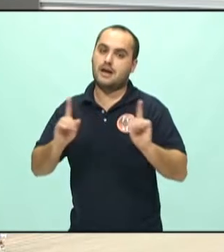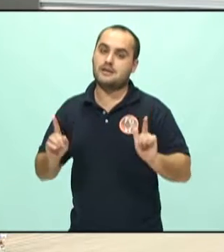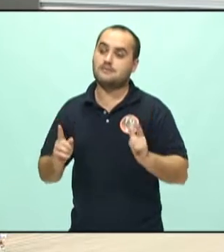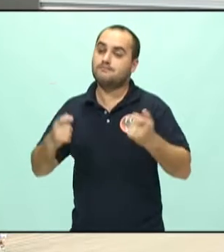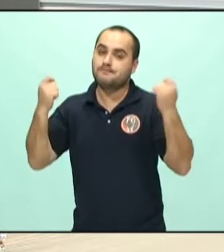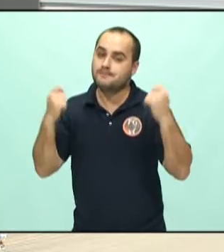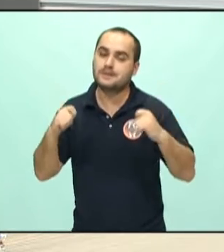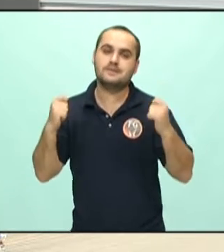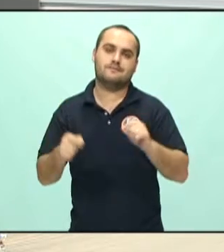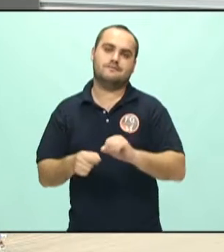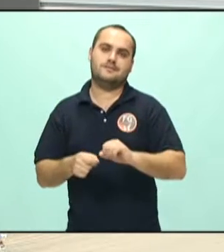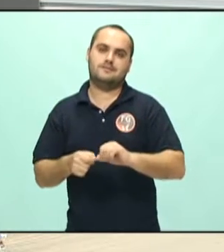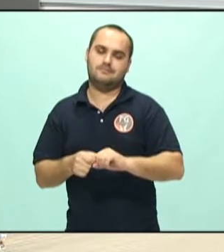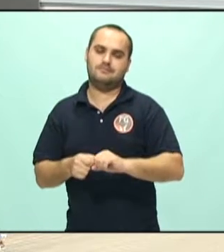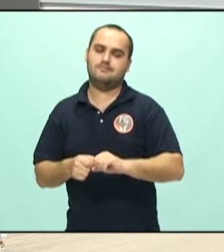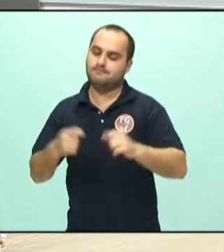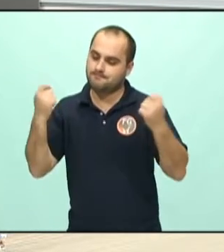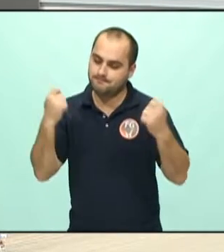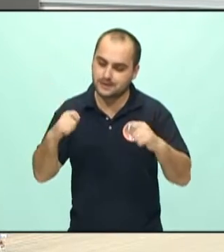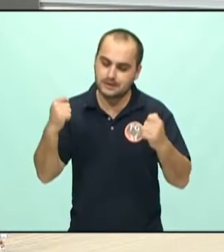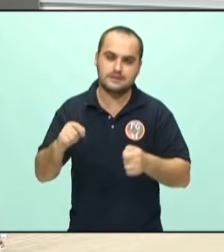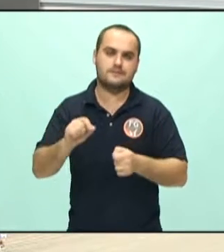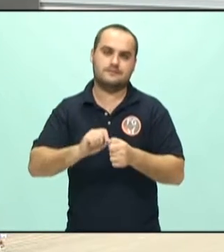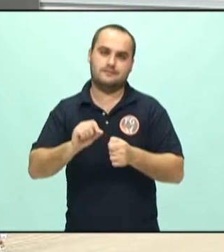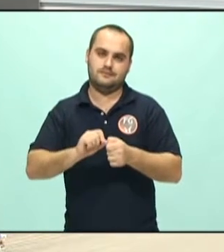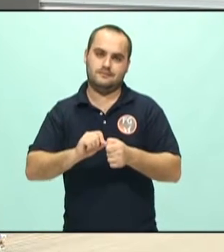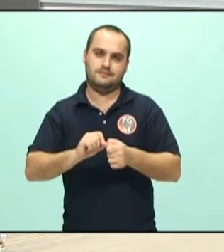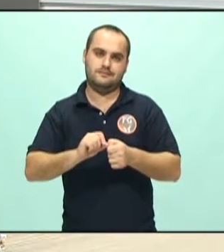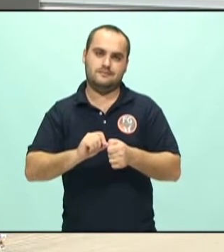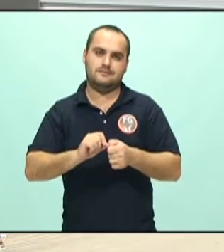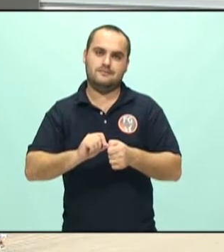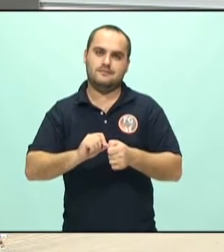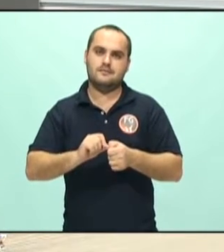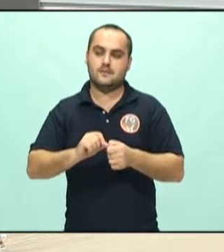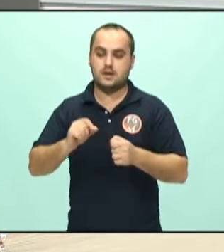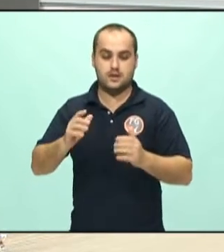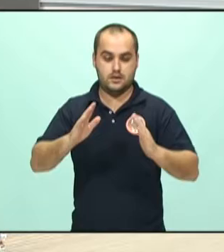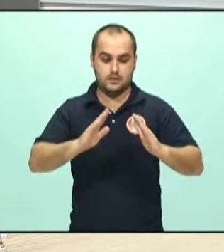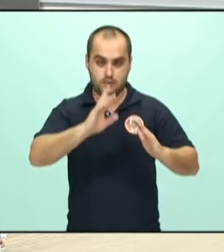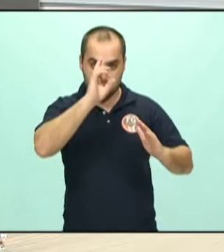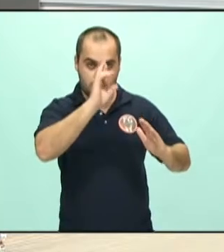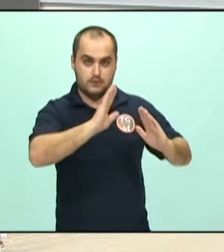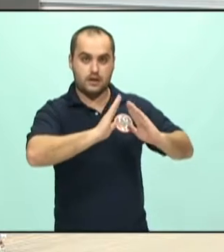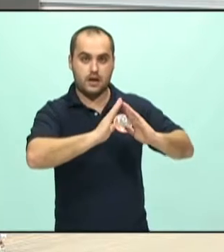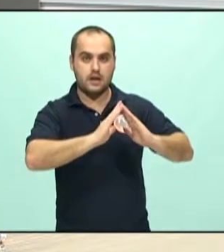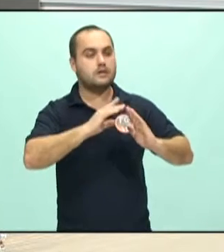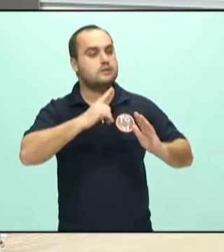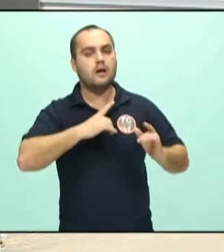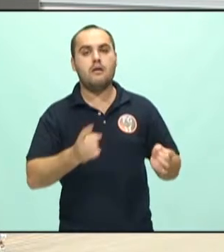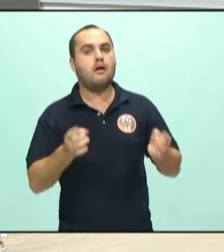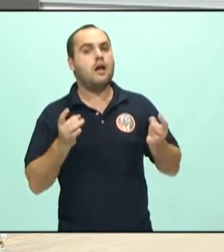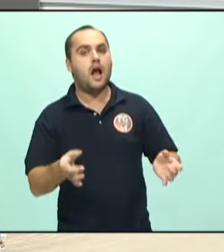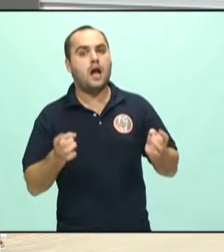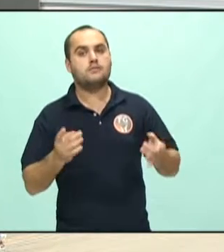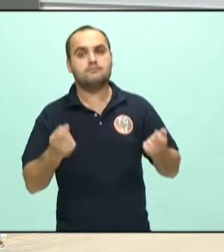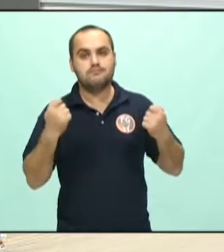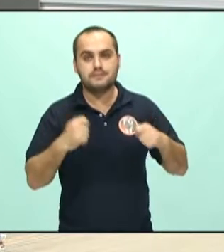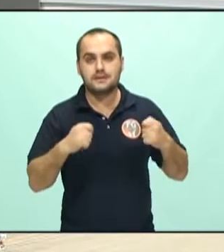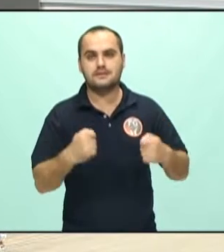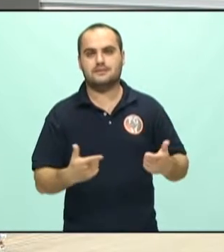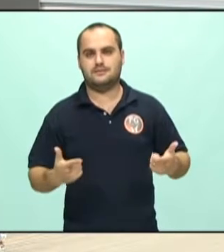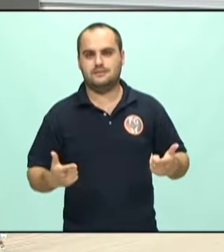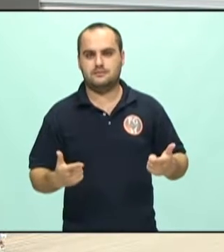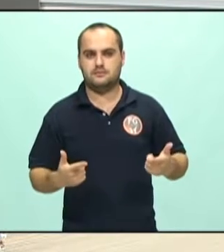né é onu no sentido do proprietário de um gasto necessário é porque nós precisamos